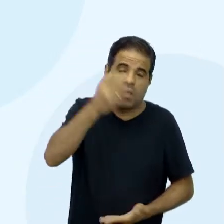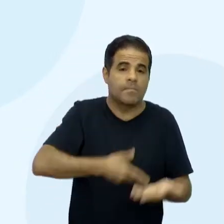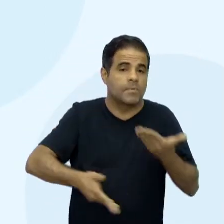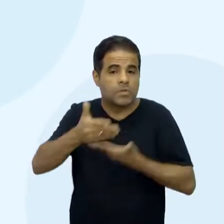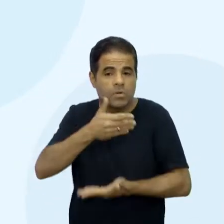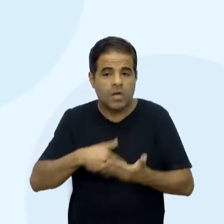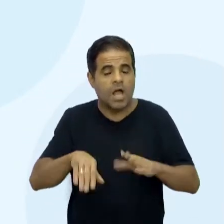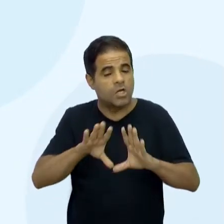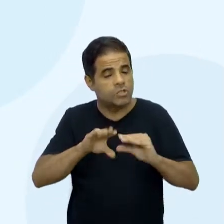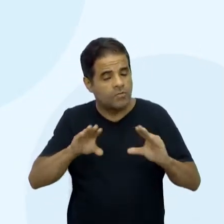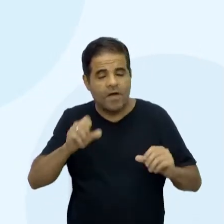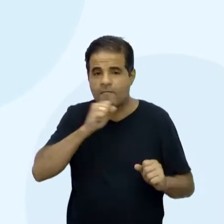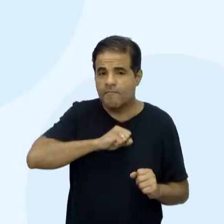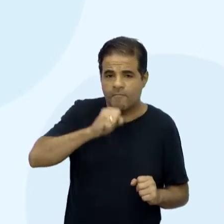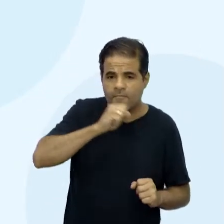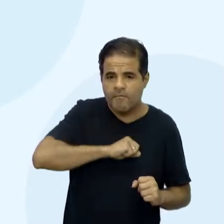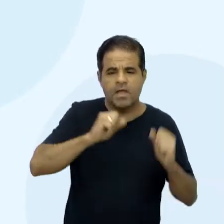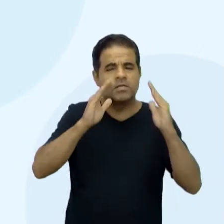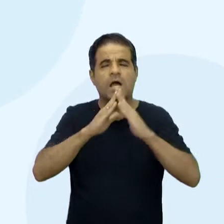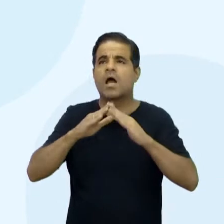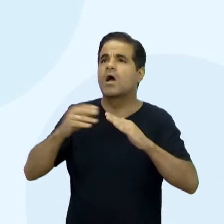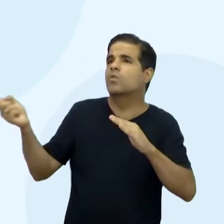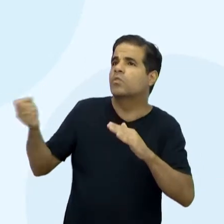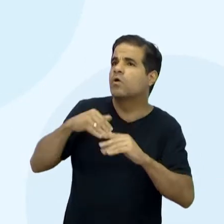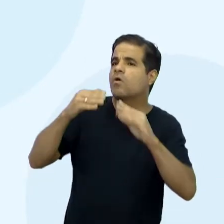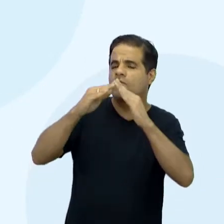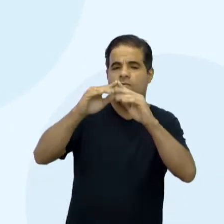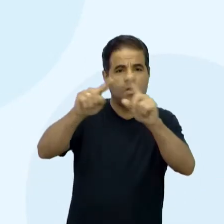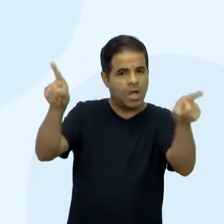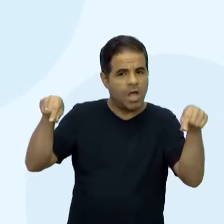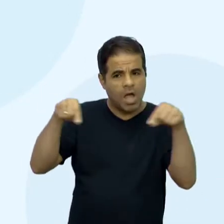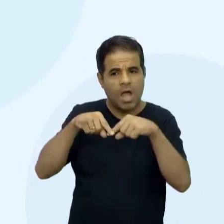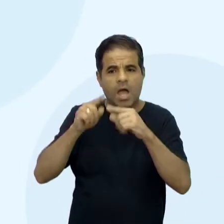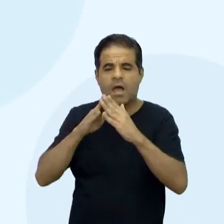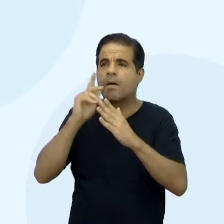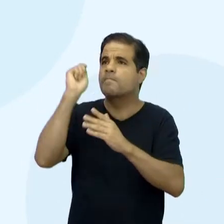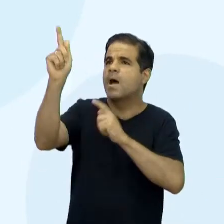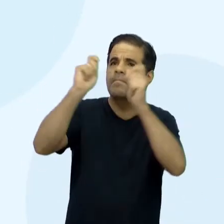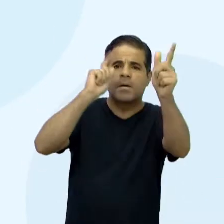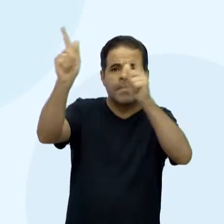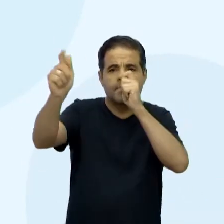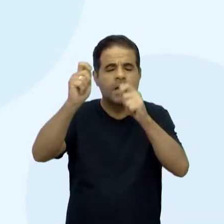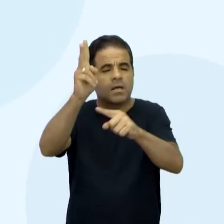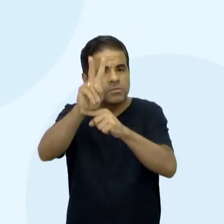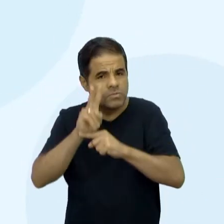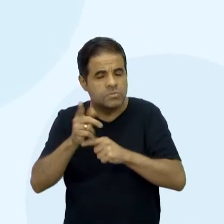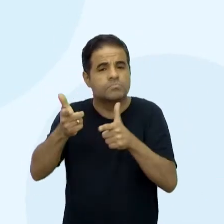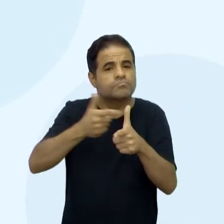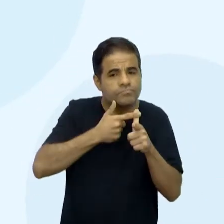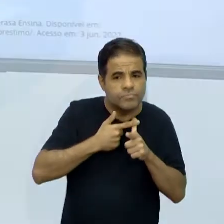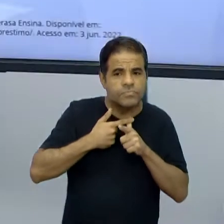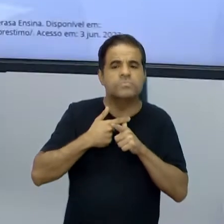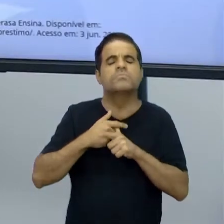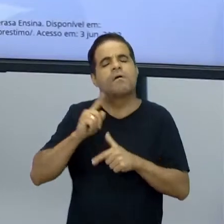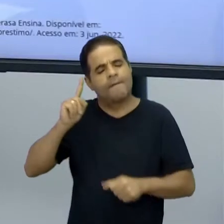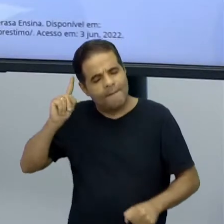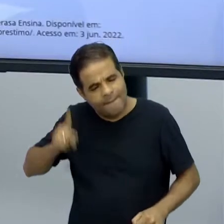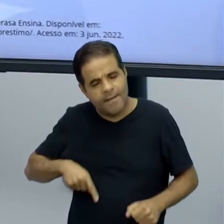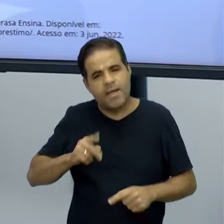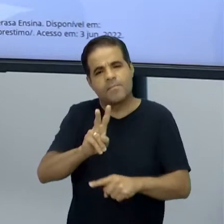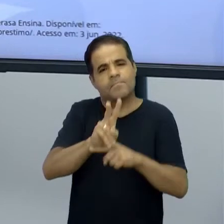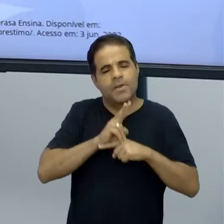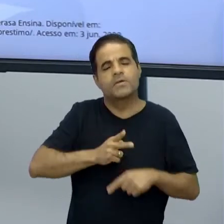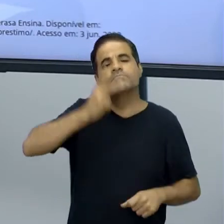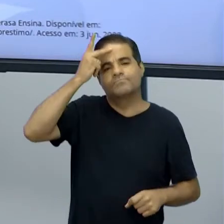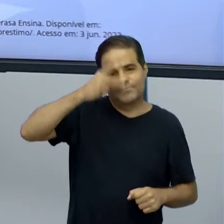aquele sofá velho de casa, mobiliar um novo cômodo ou pagar uma dívida que está com juros nas alturas. Isso é o empréstimo